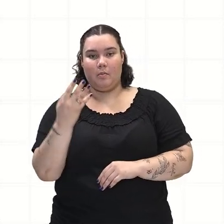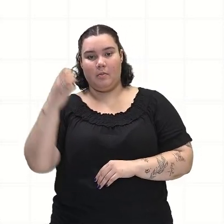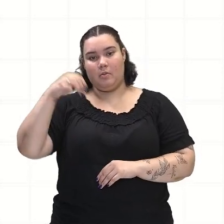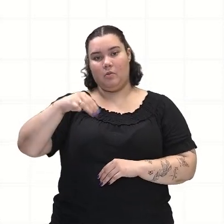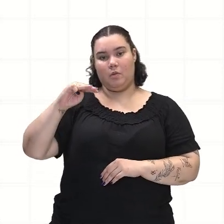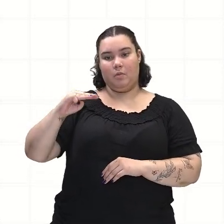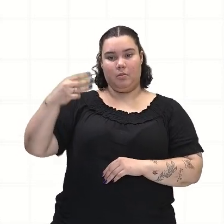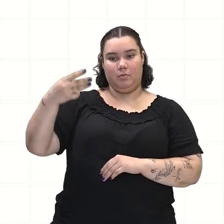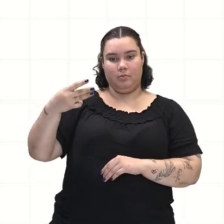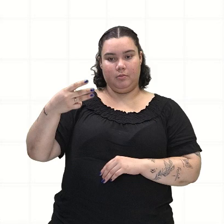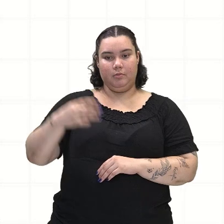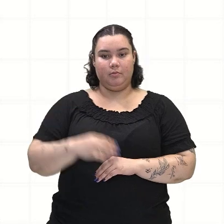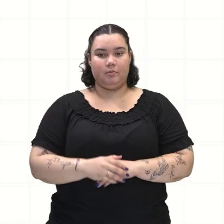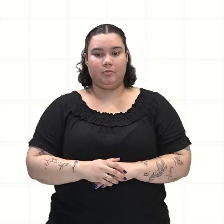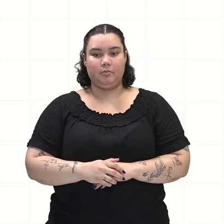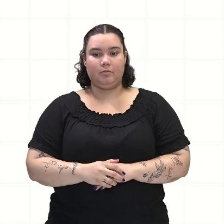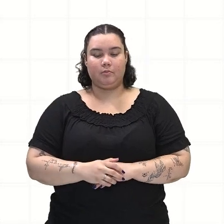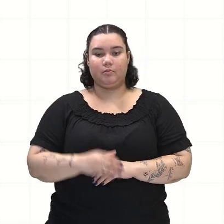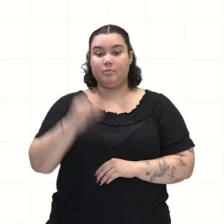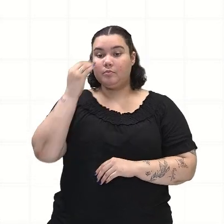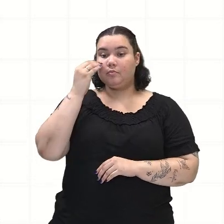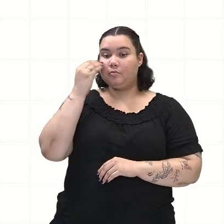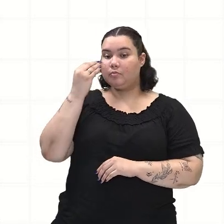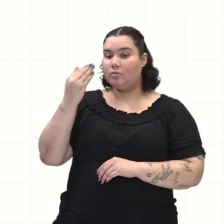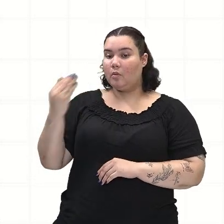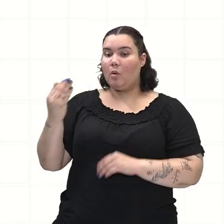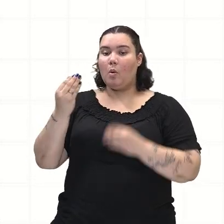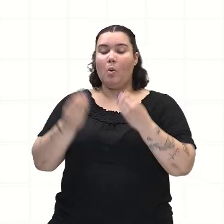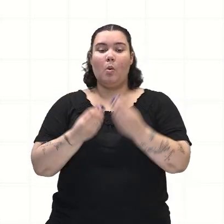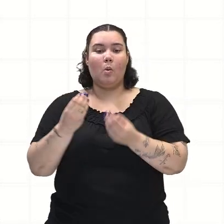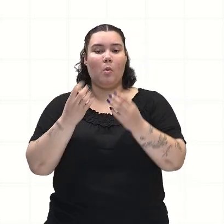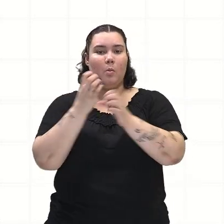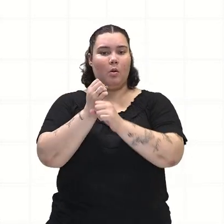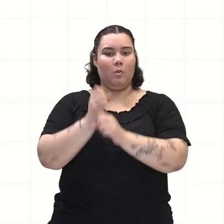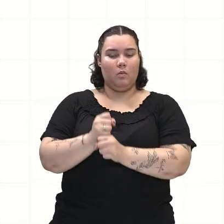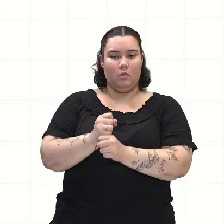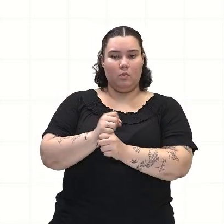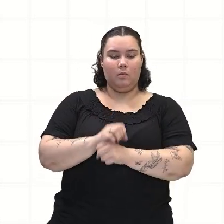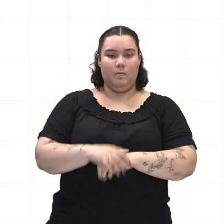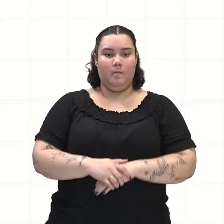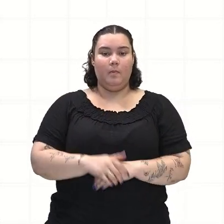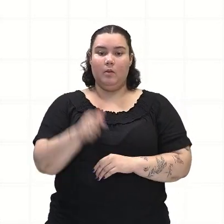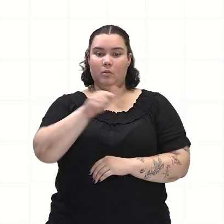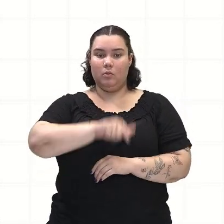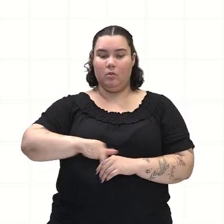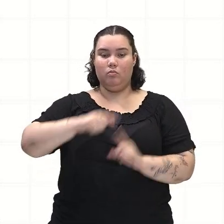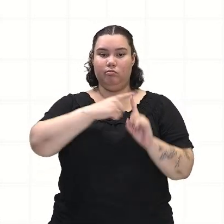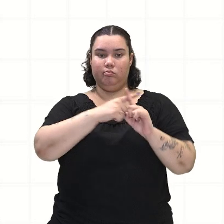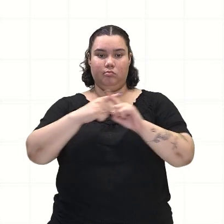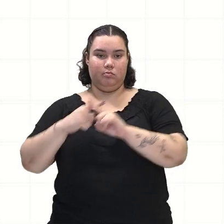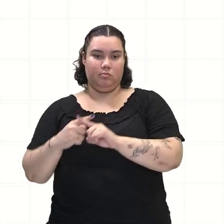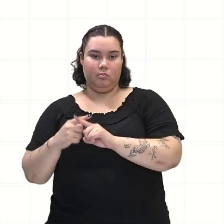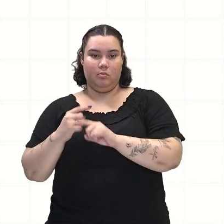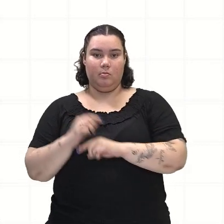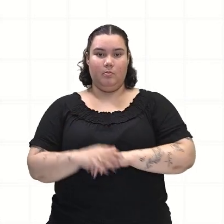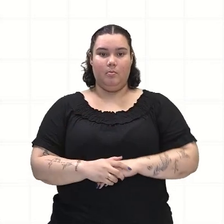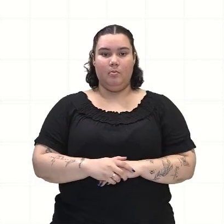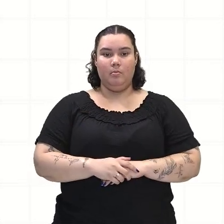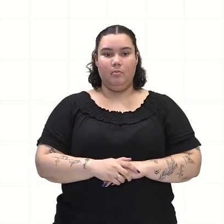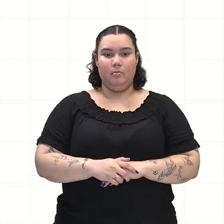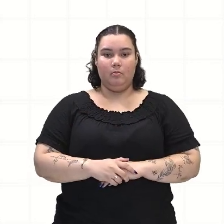2,4 metro cúbico. Vamos observar como foi que chegou esse resultado. Novamente, eu vou multiplicar